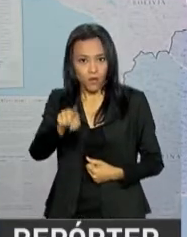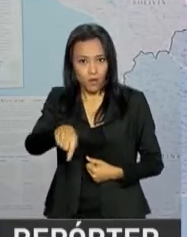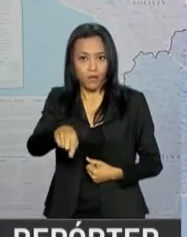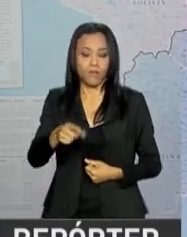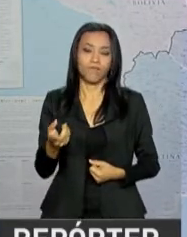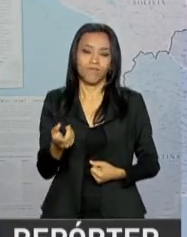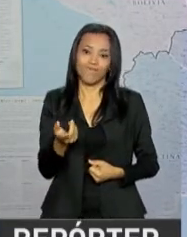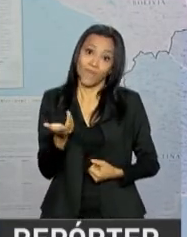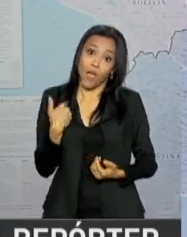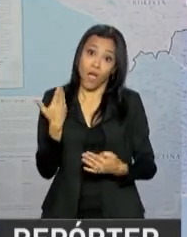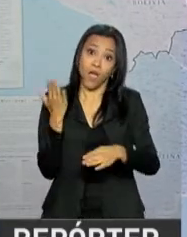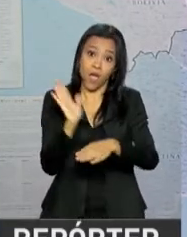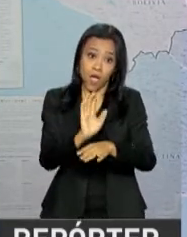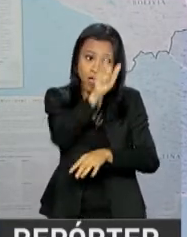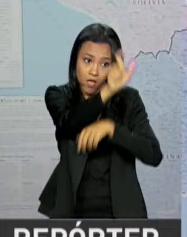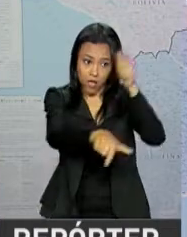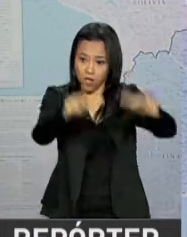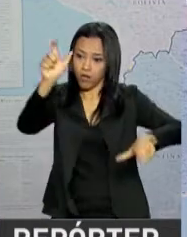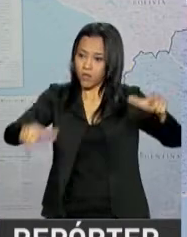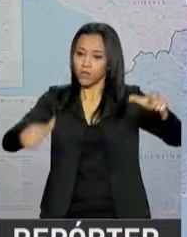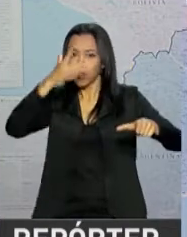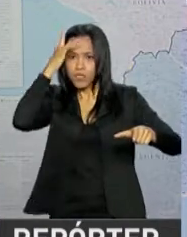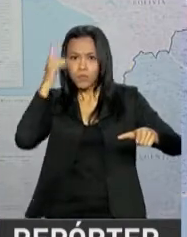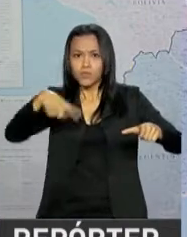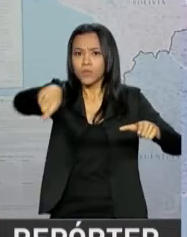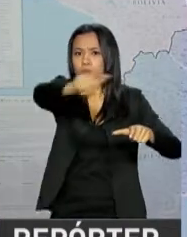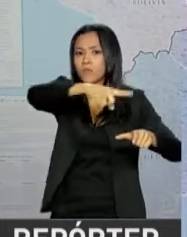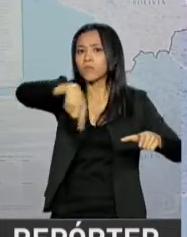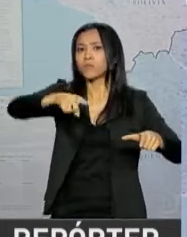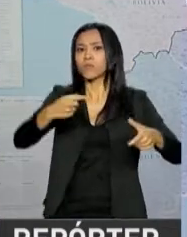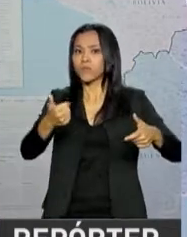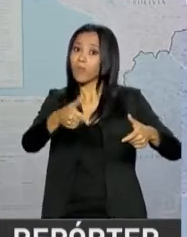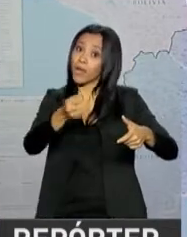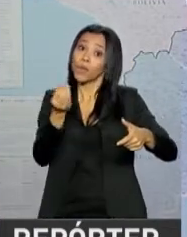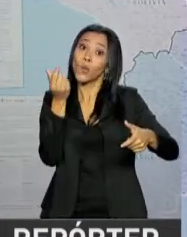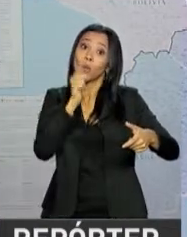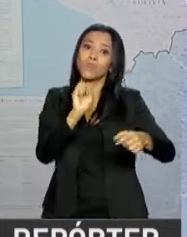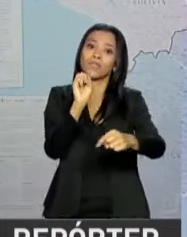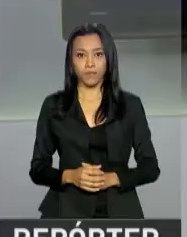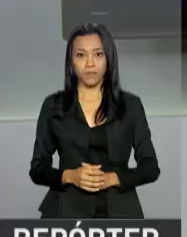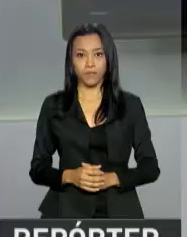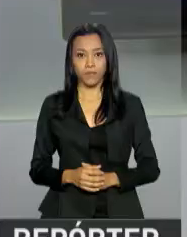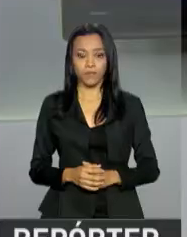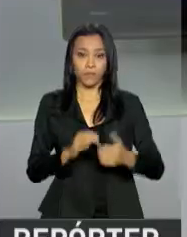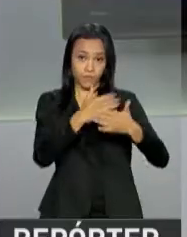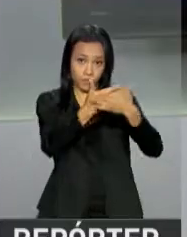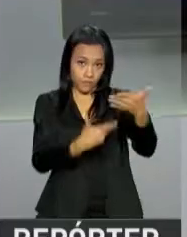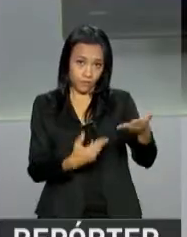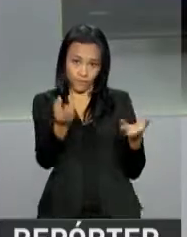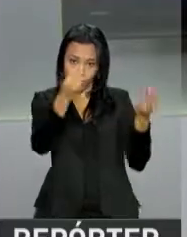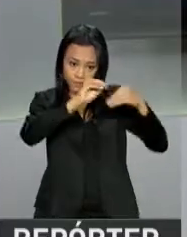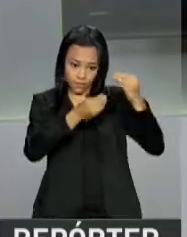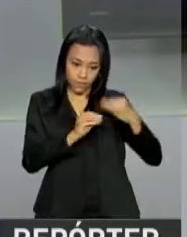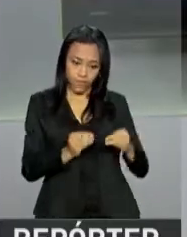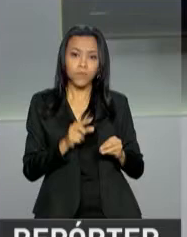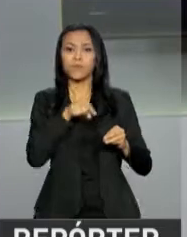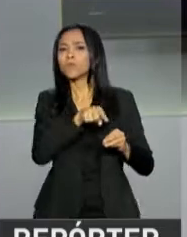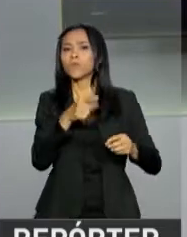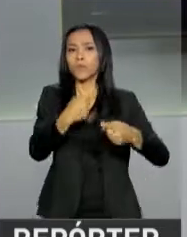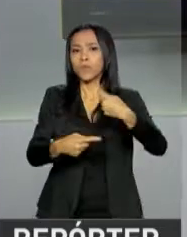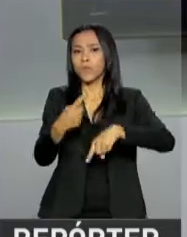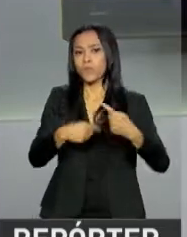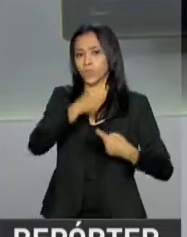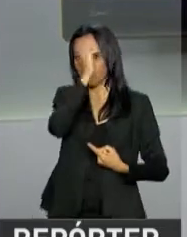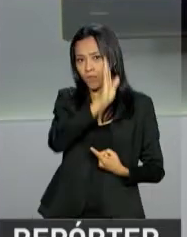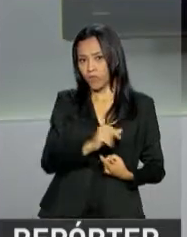poder ajudar o trabalhador a se credenciar para a sua vaga de trabalho construir a agenda política entre brasil